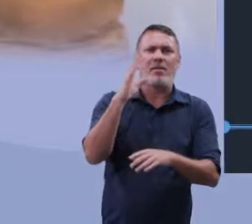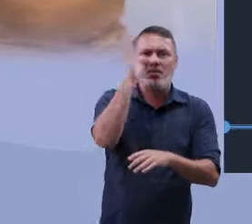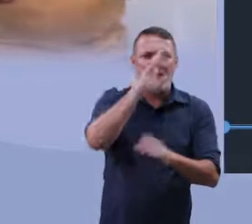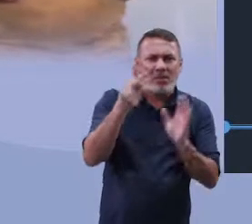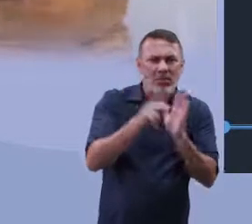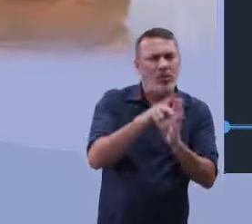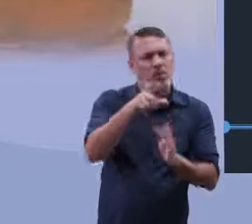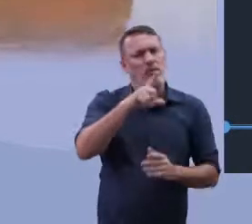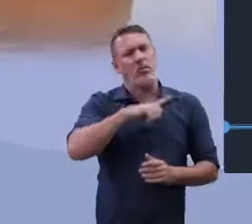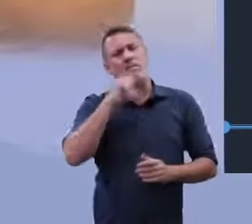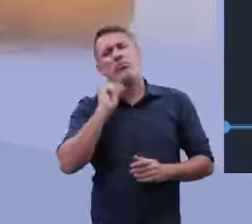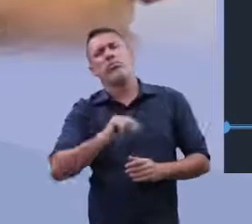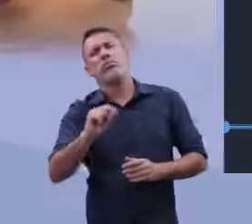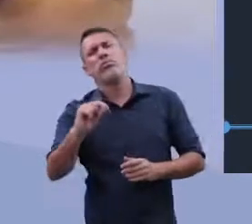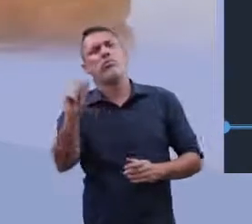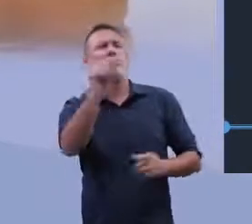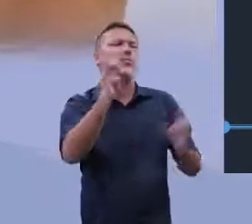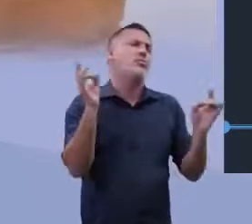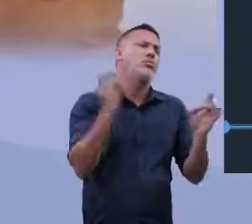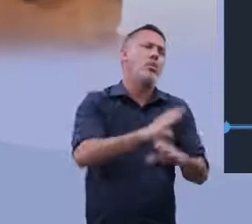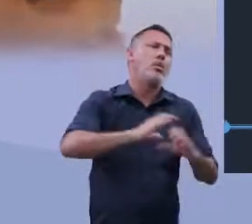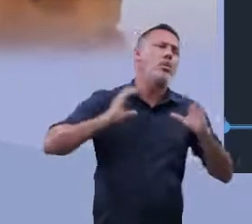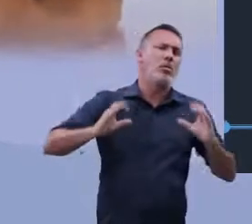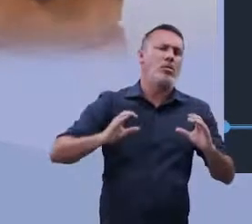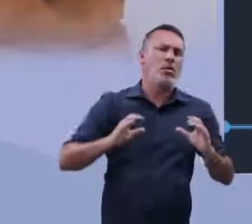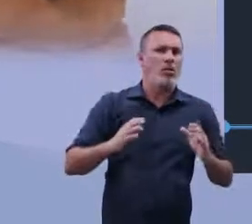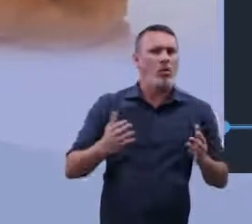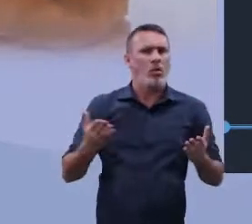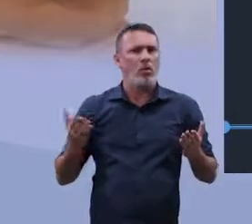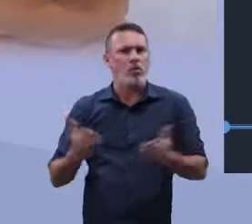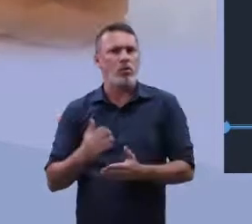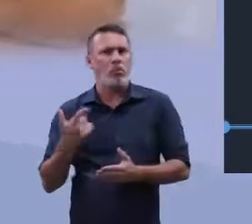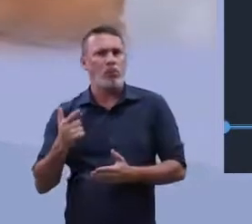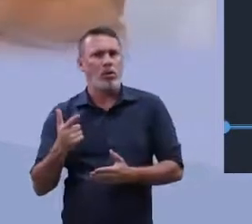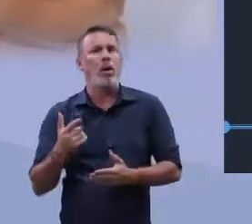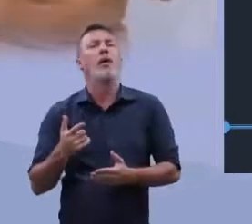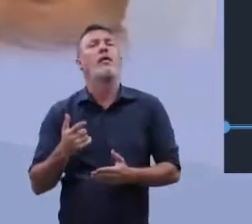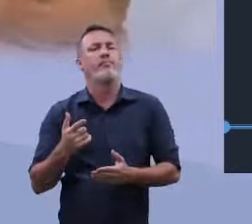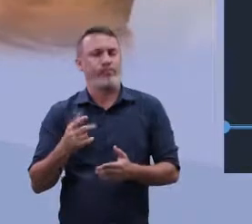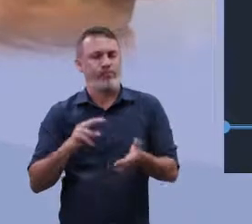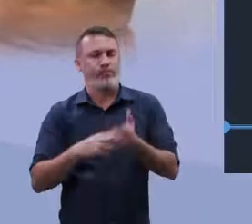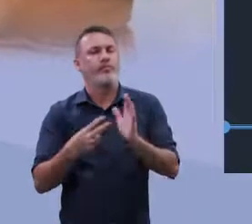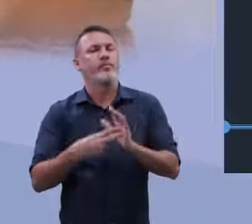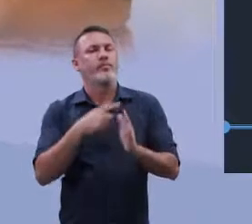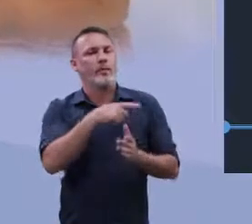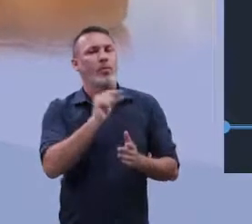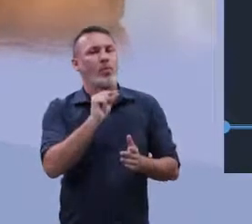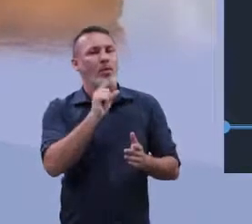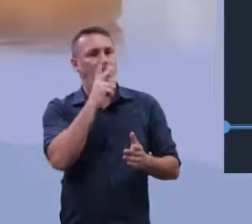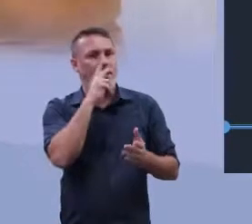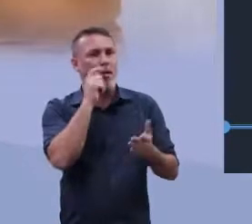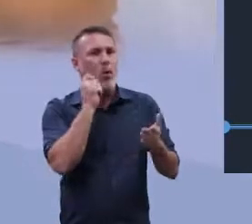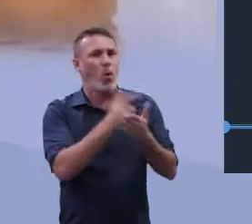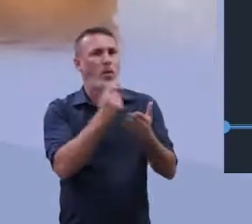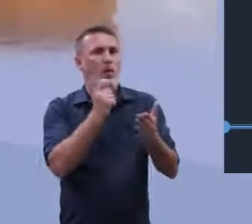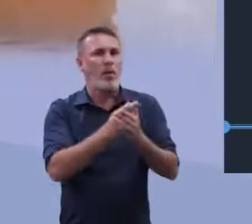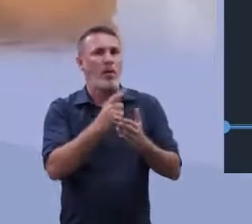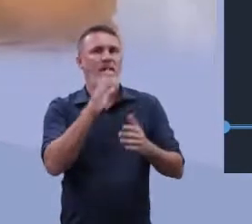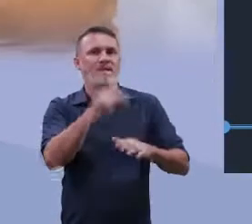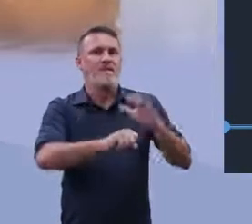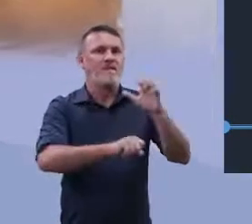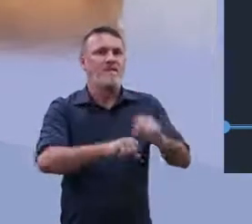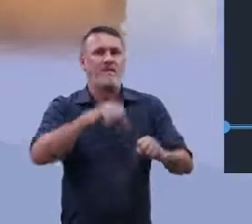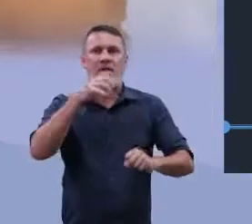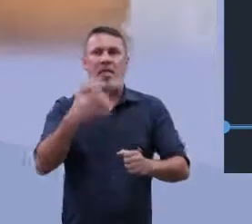do nosso país, né, daquela região que ele estava. Então, basicamente, ali o consumismo, eles já começaram a querer